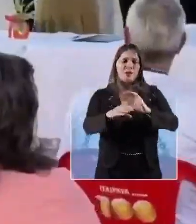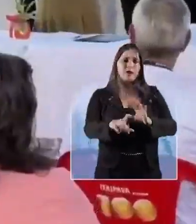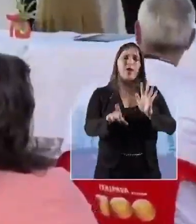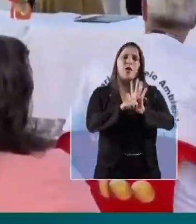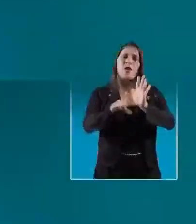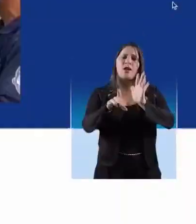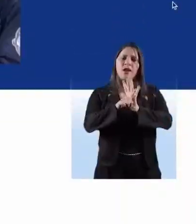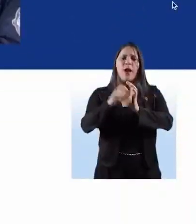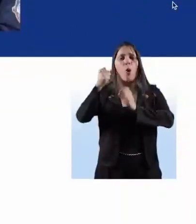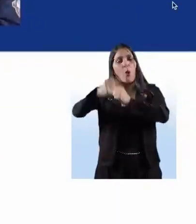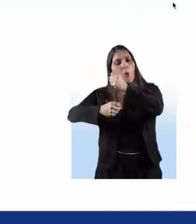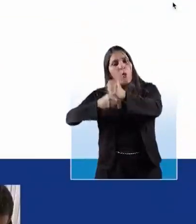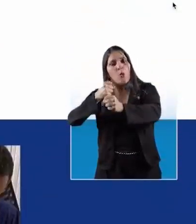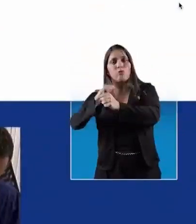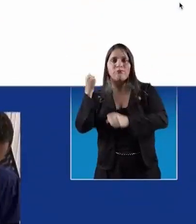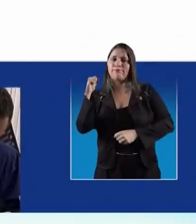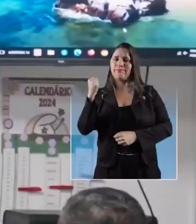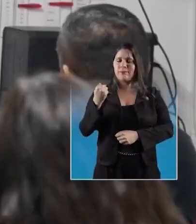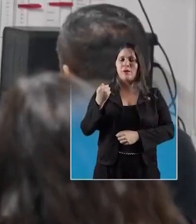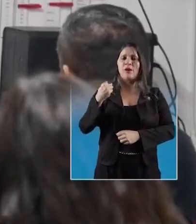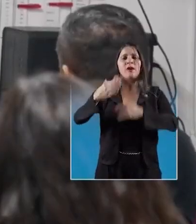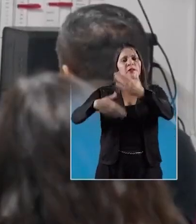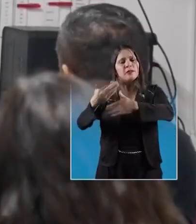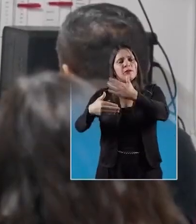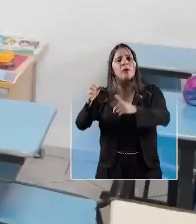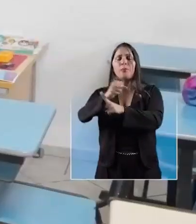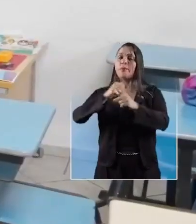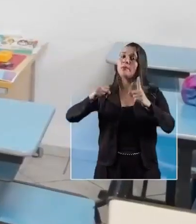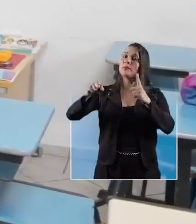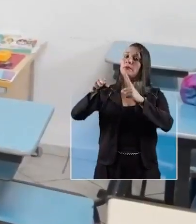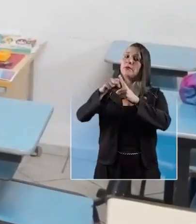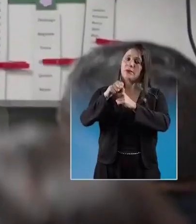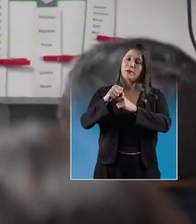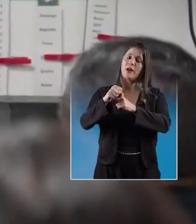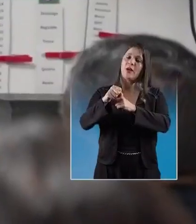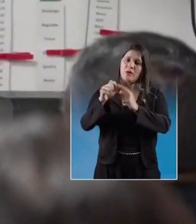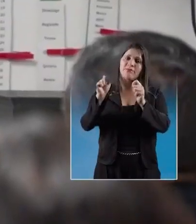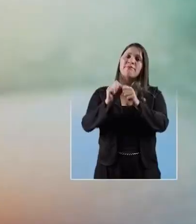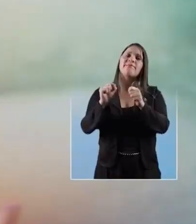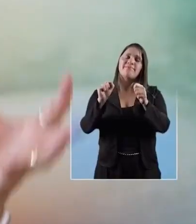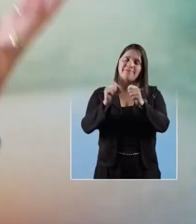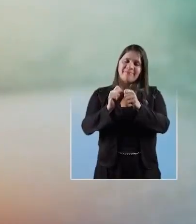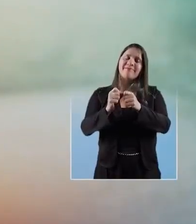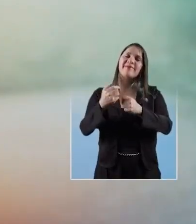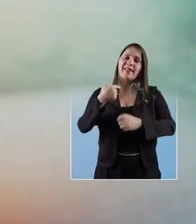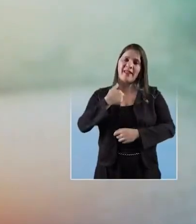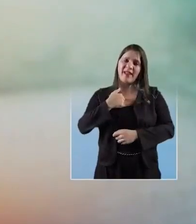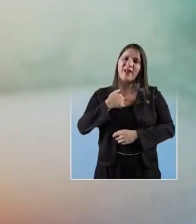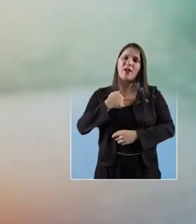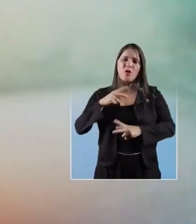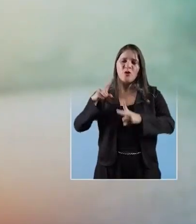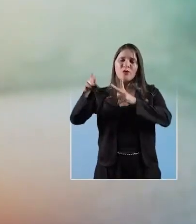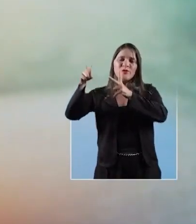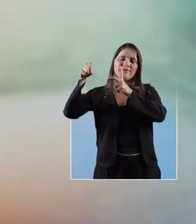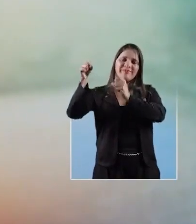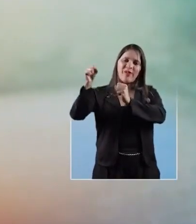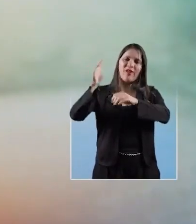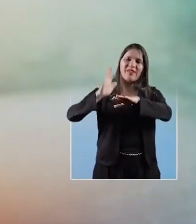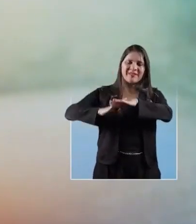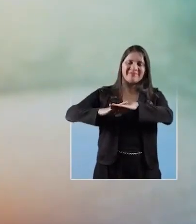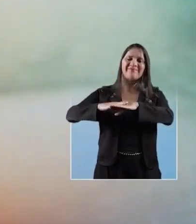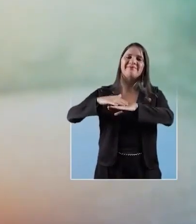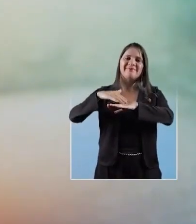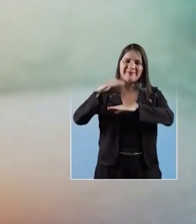Educação, no Legislativo por 8 anos, na Secretaria de Desenvolvimento Social, que fazem com que eu me